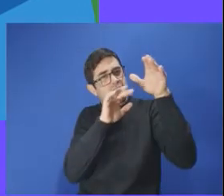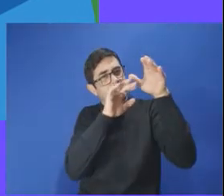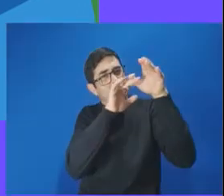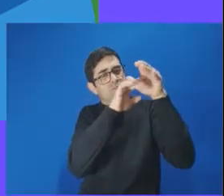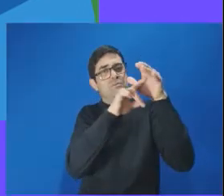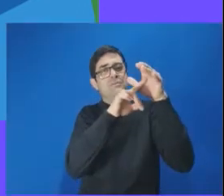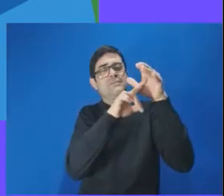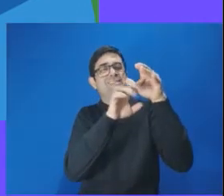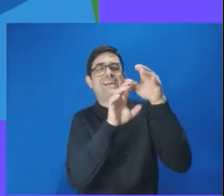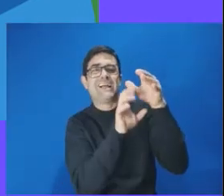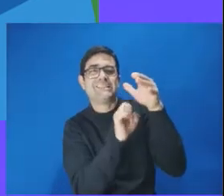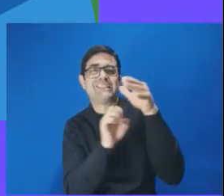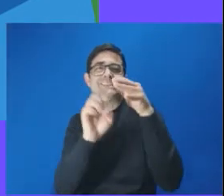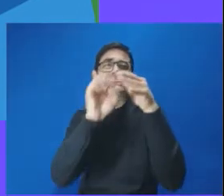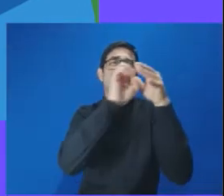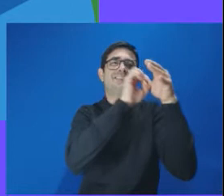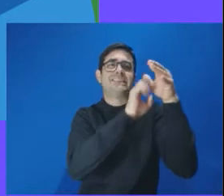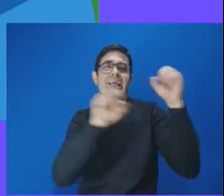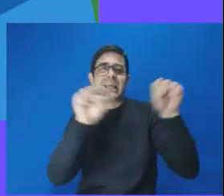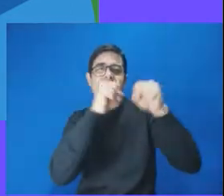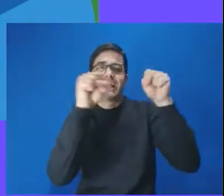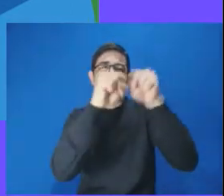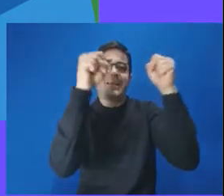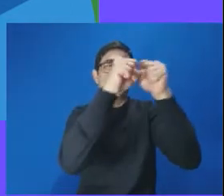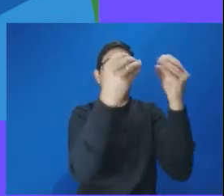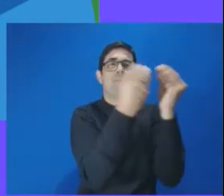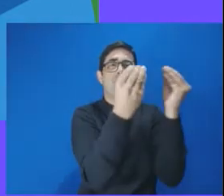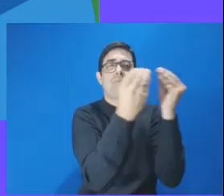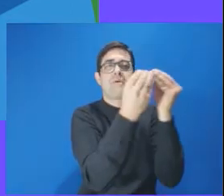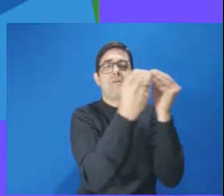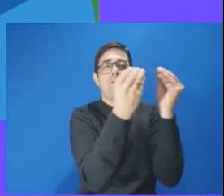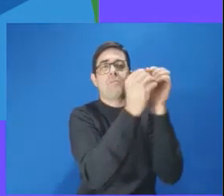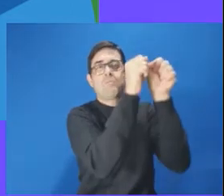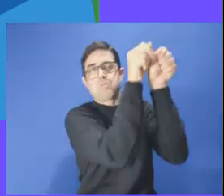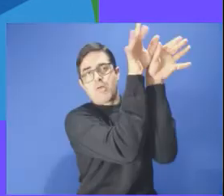exatamente da presença de radiação UV e, portanto, de mais energia, elas começaram a